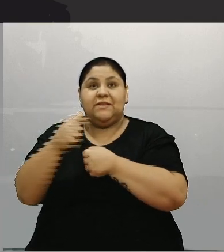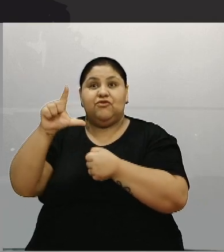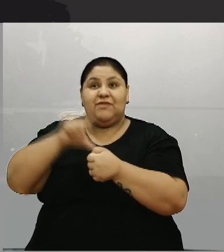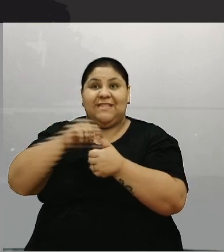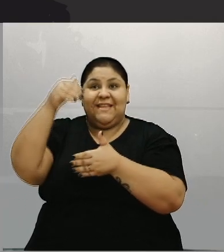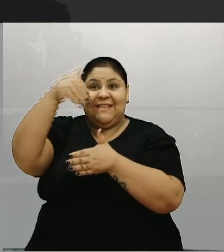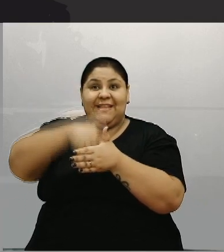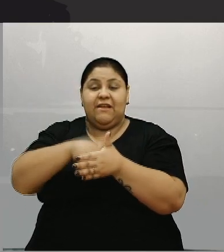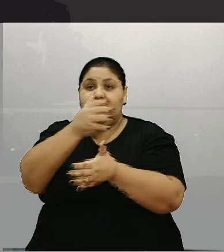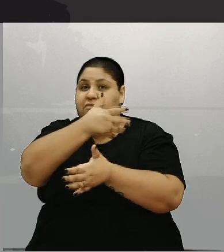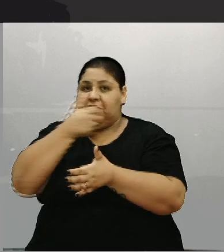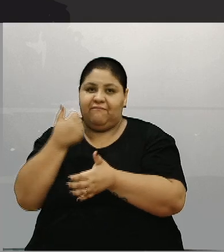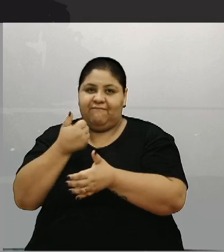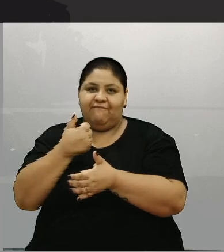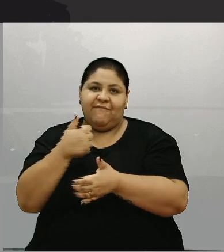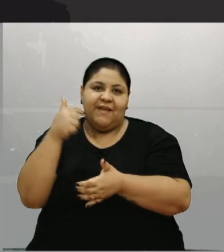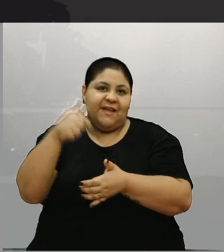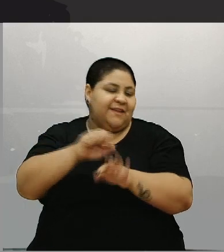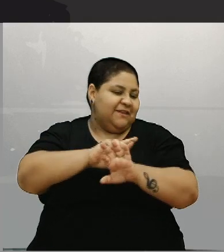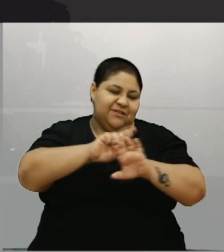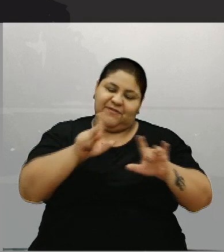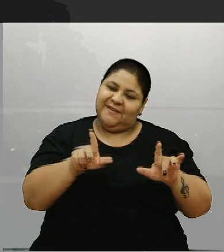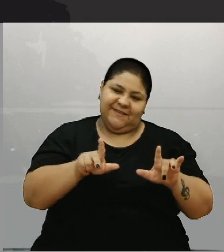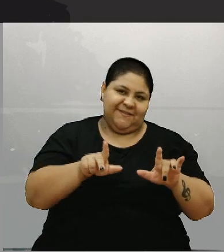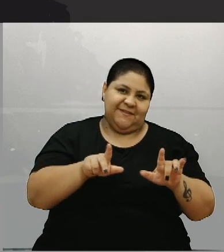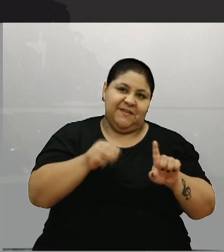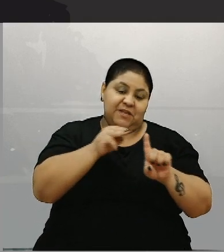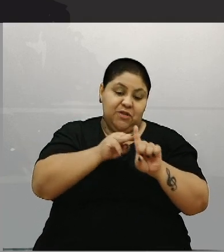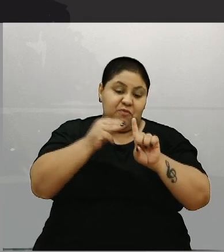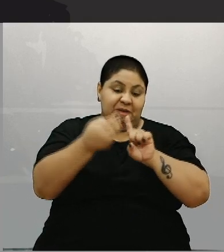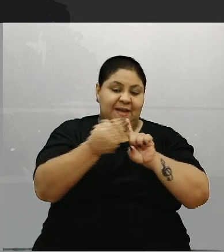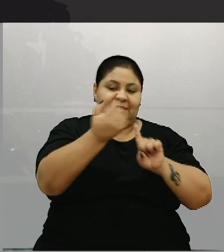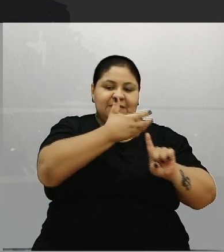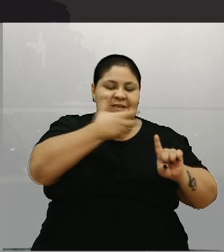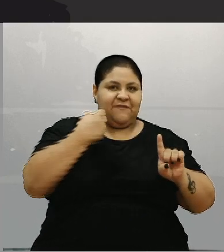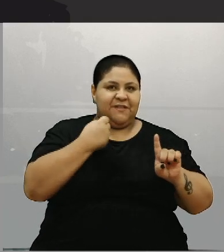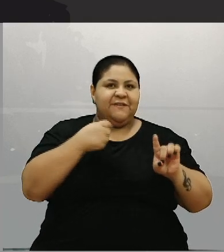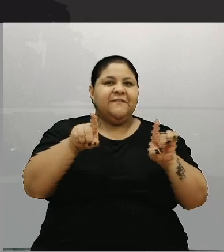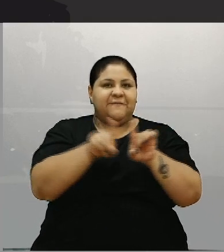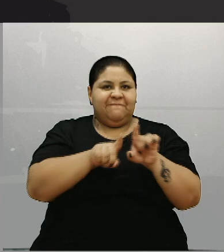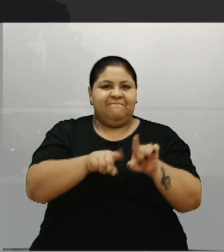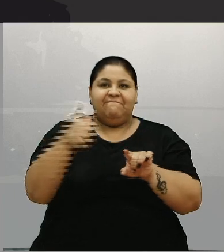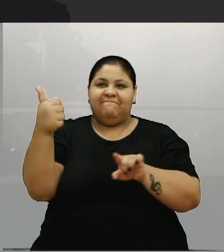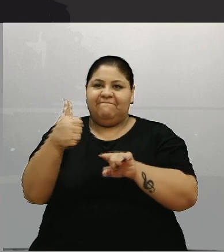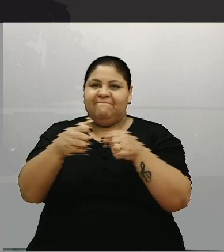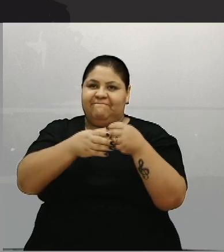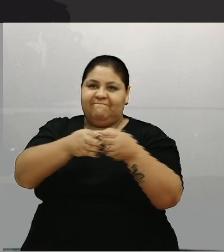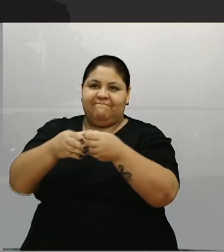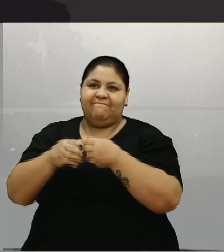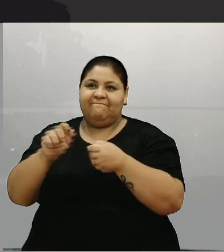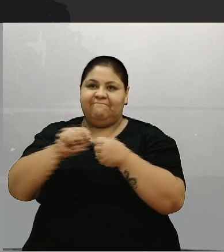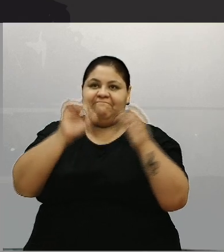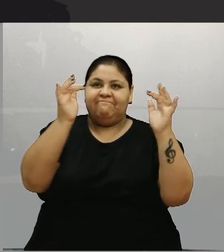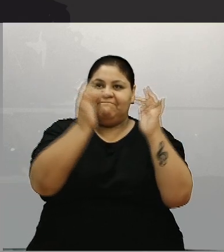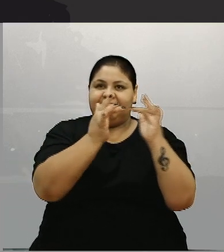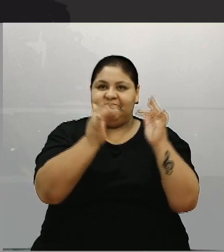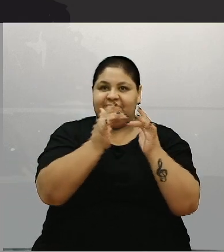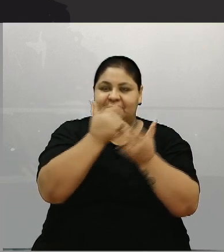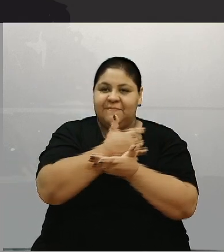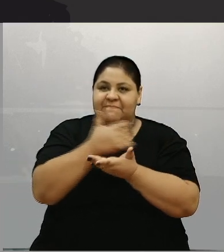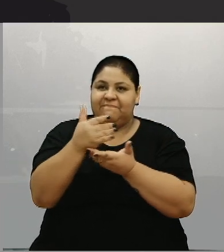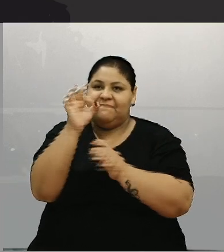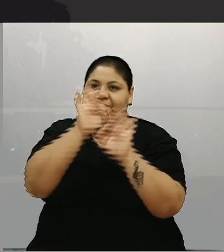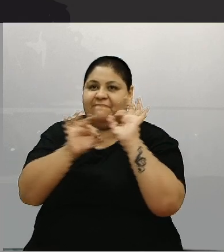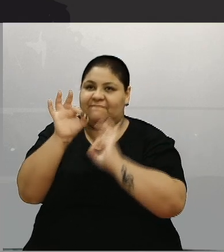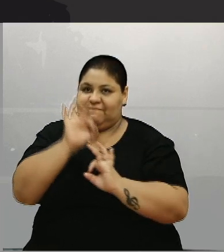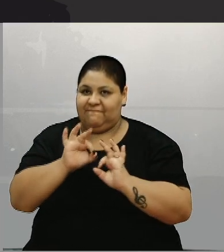nada diferente da nossa cidade e do mercado cervejeiro de Caxias do Sul. Então, esse primeiro grupo que fez esses primeiros contatos deu início à organização